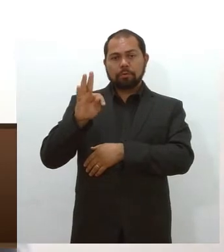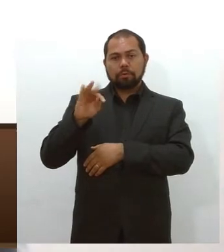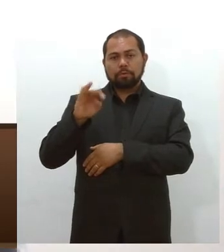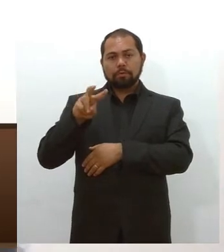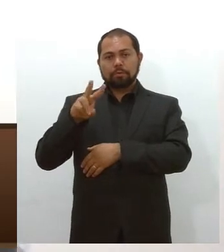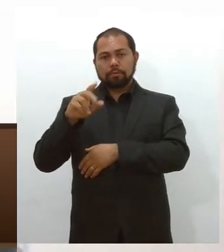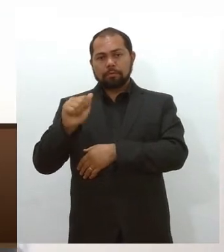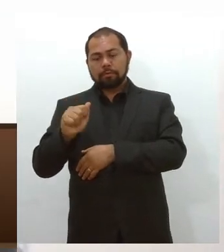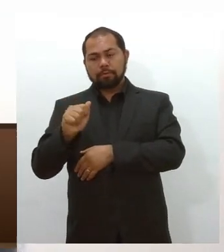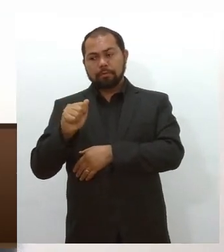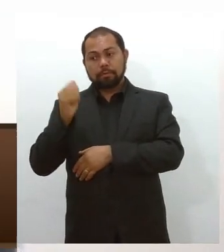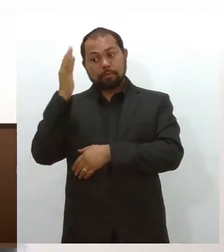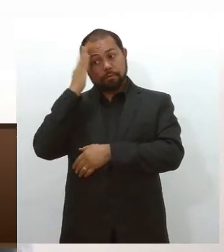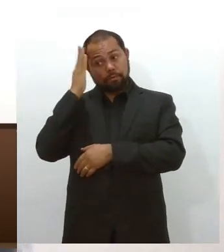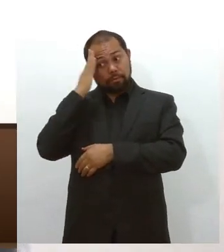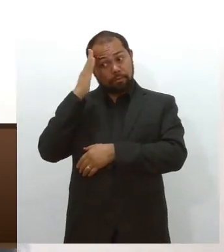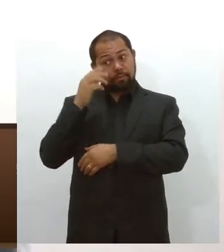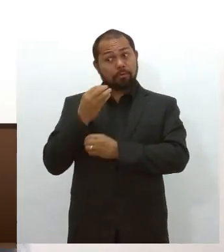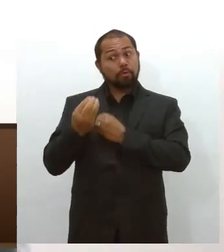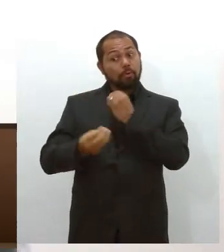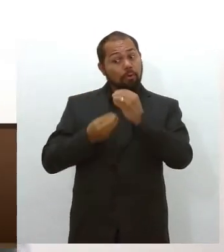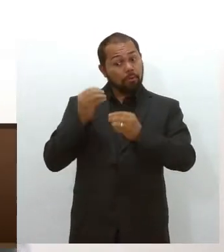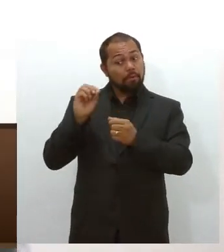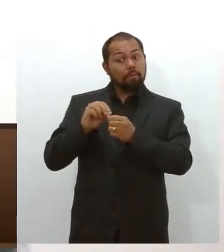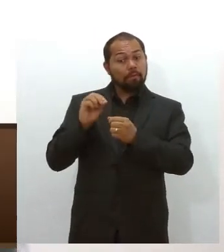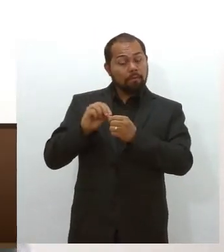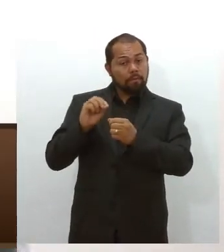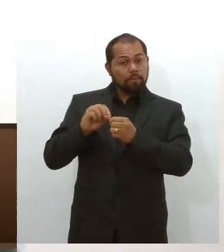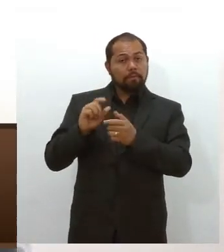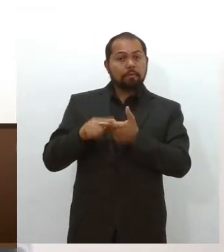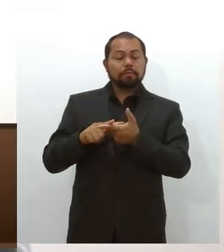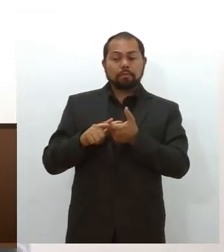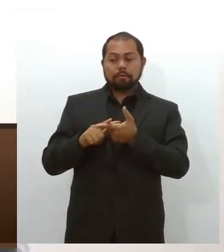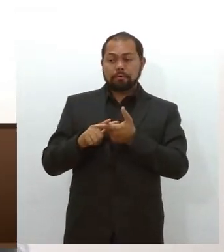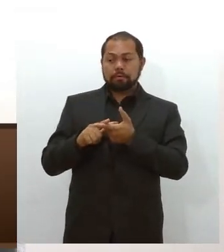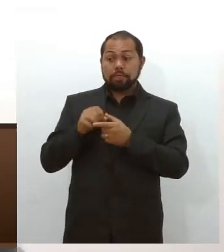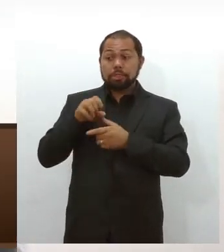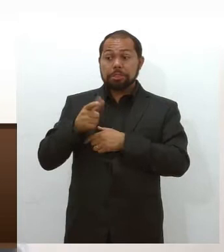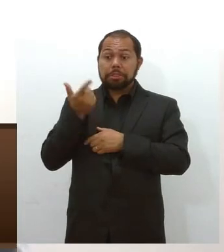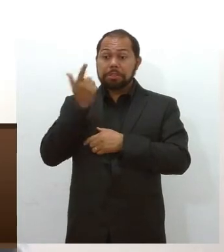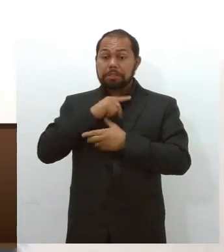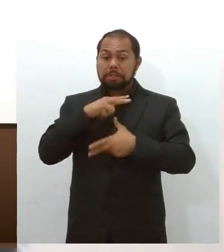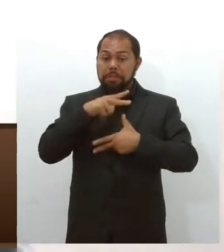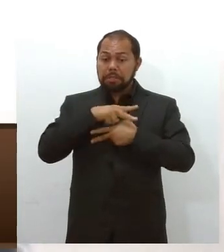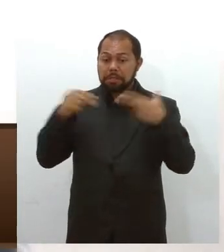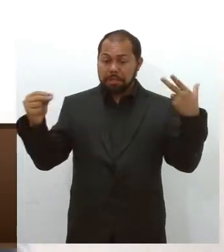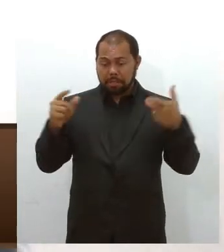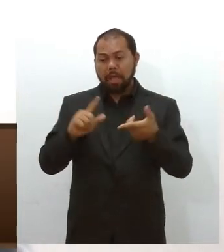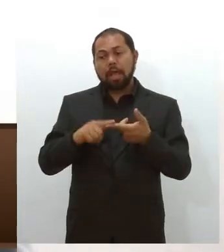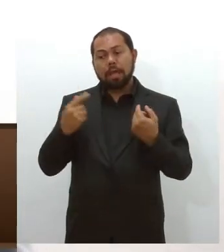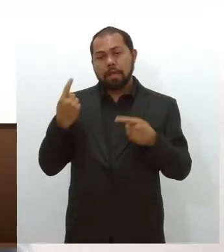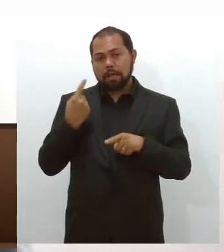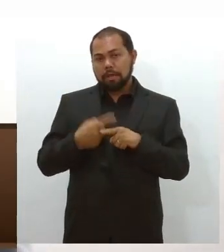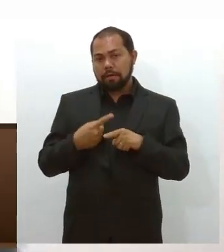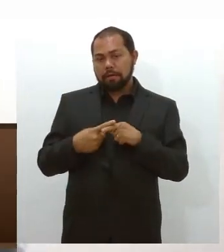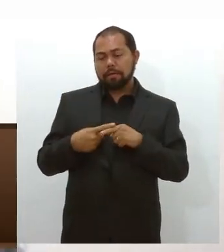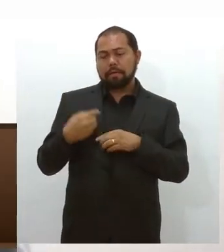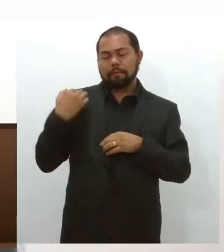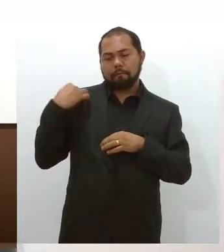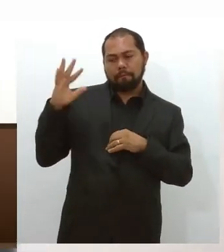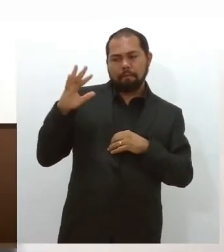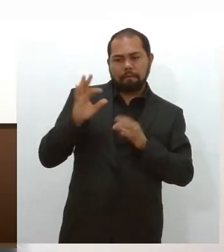da forma, das implicações desse tipo de candidatura, desse tipo de arranjo aí